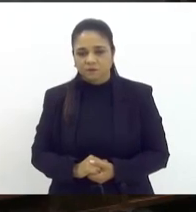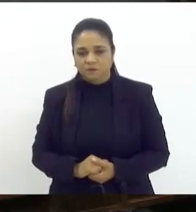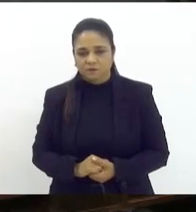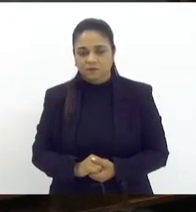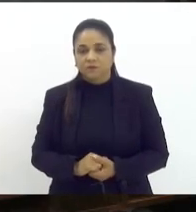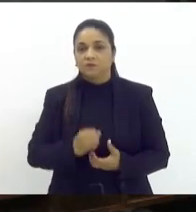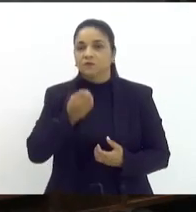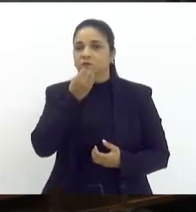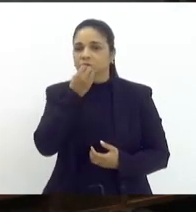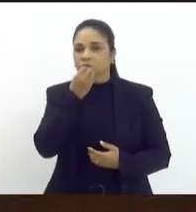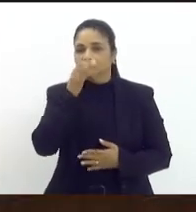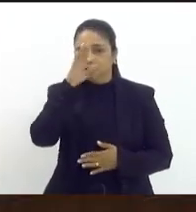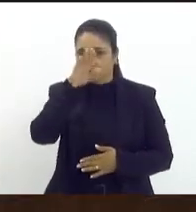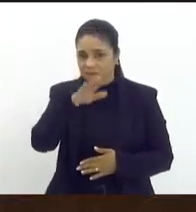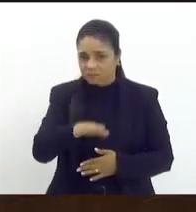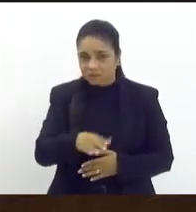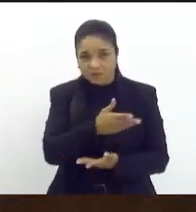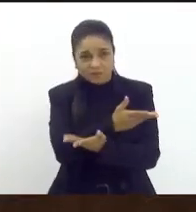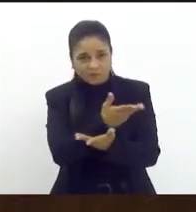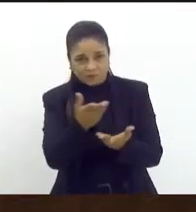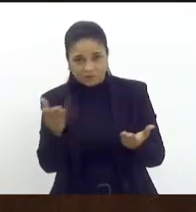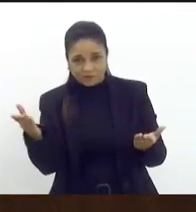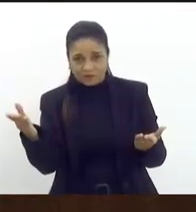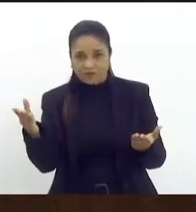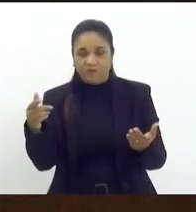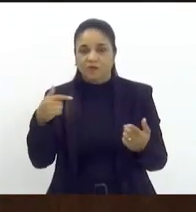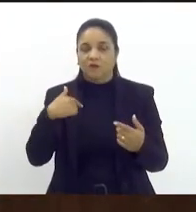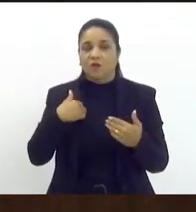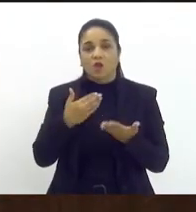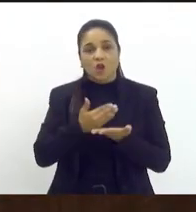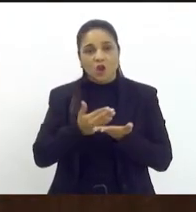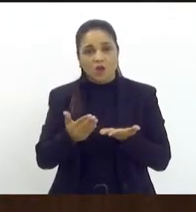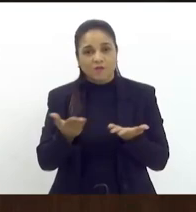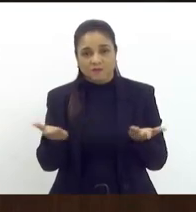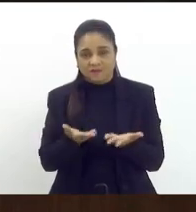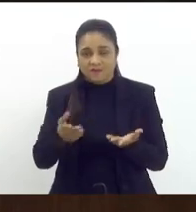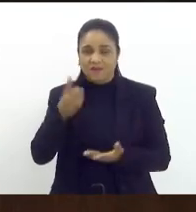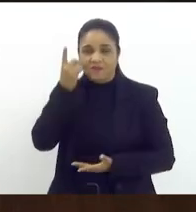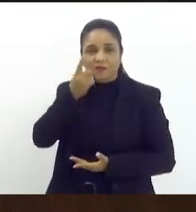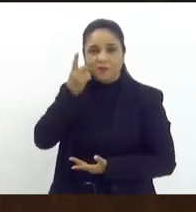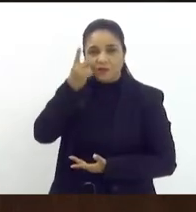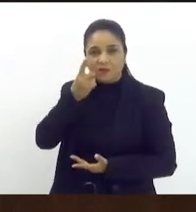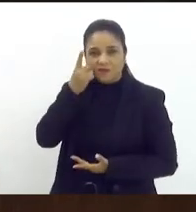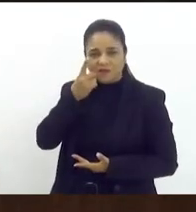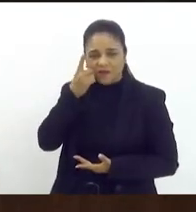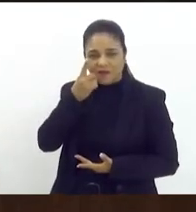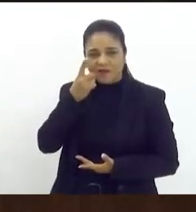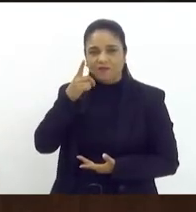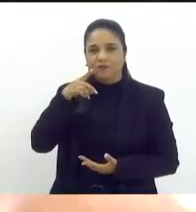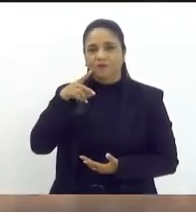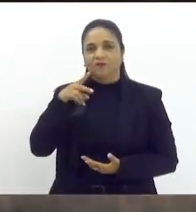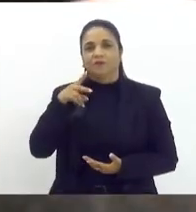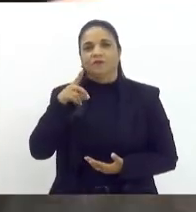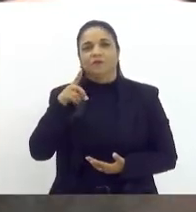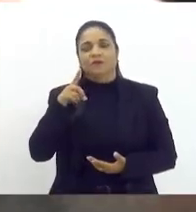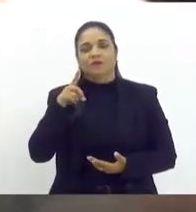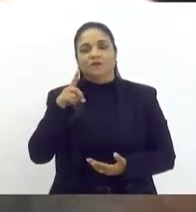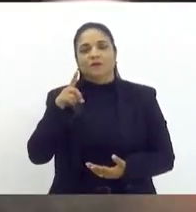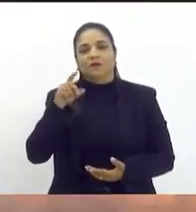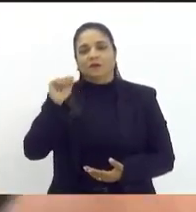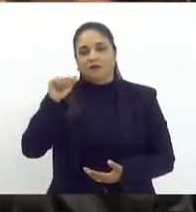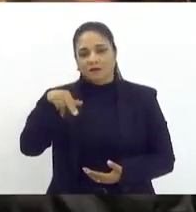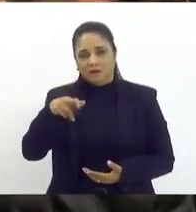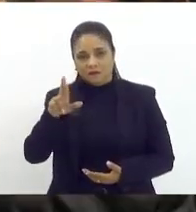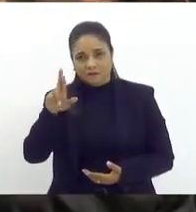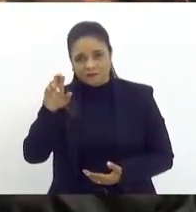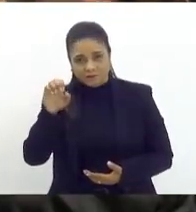Boa tarde a todas e todos inicialmente Eu Quero me dirigir ao Deputado André Correia porque nagislatura passada eu tive a